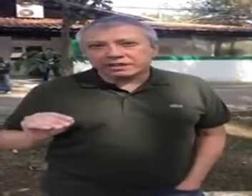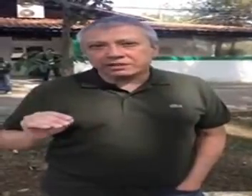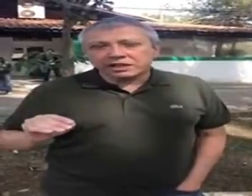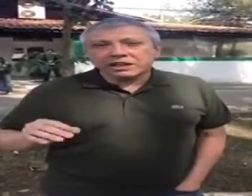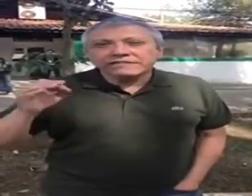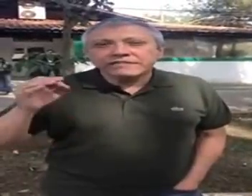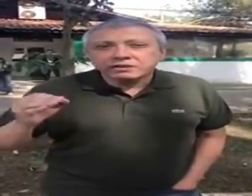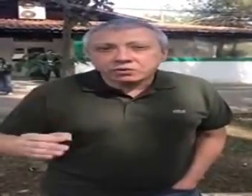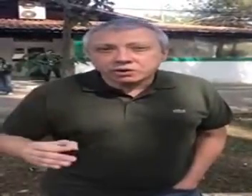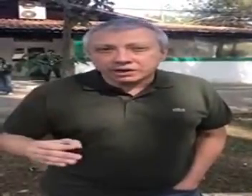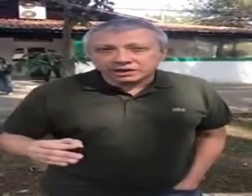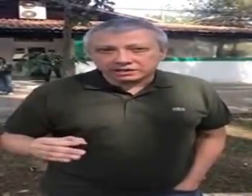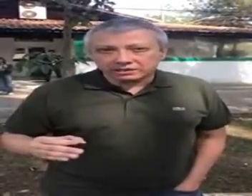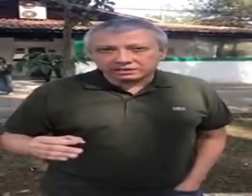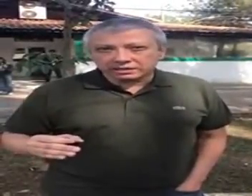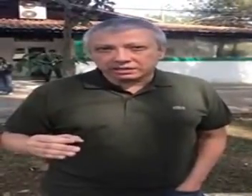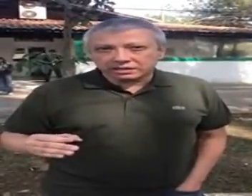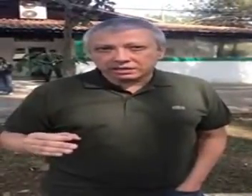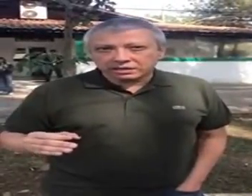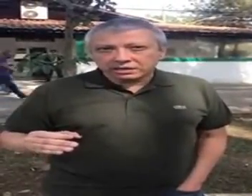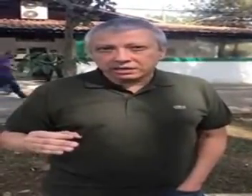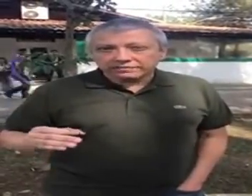estarem presente. Vergonha.